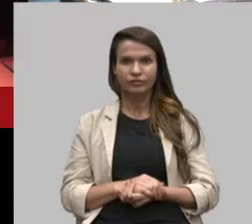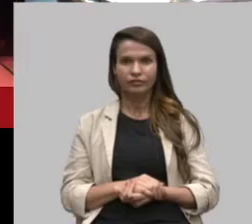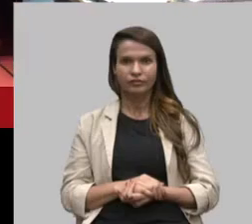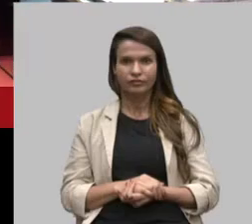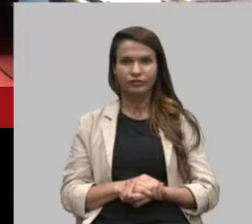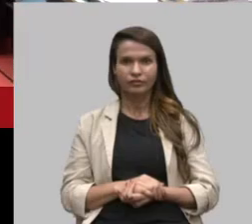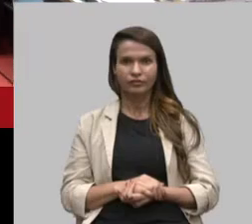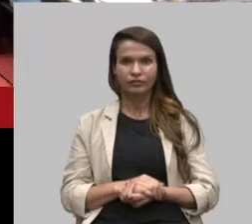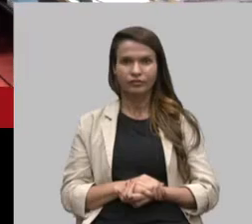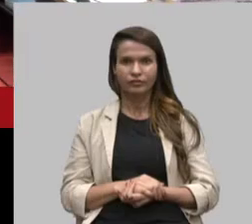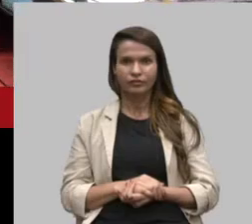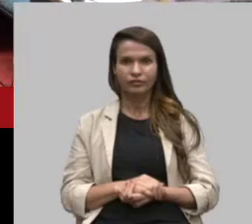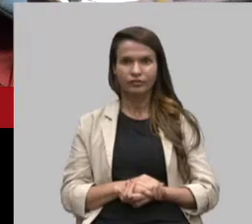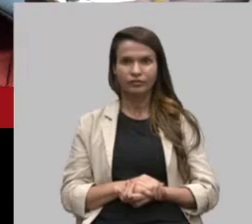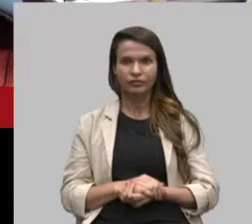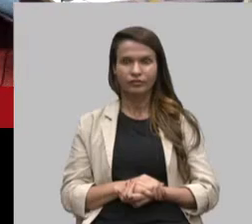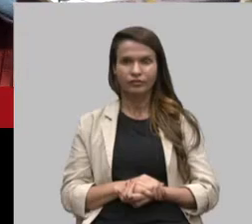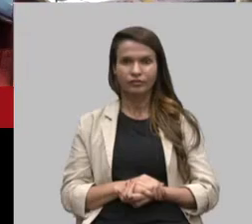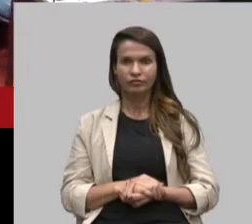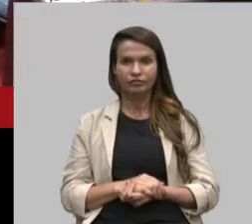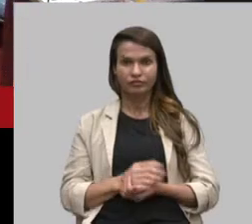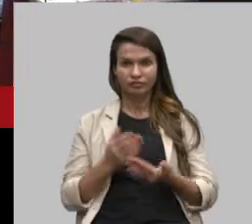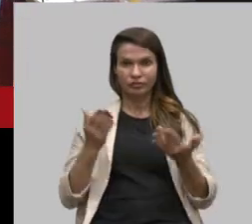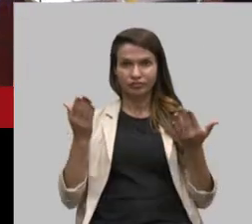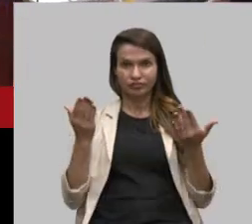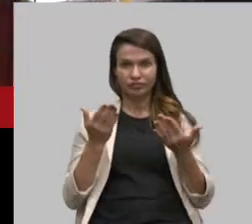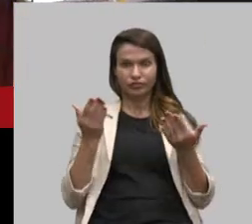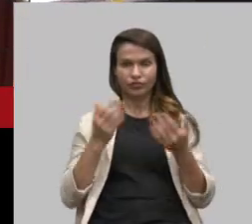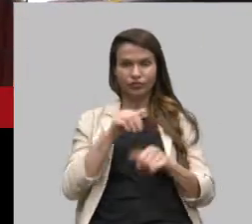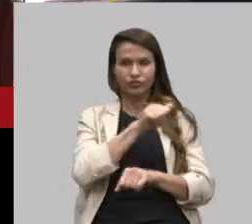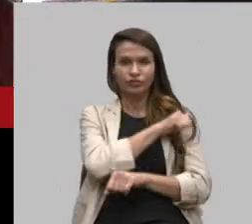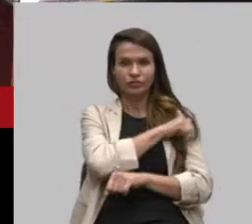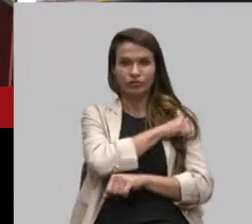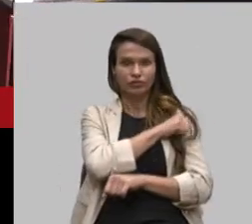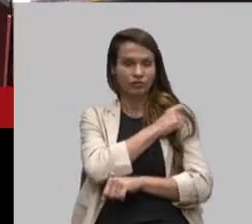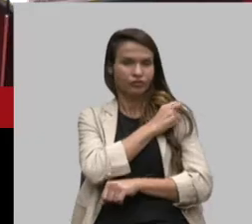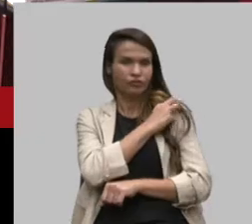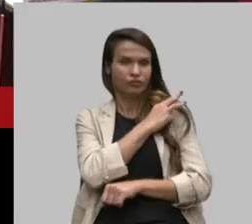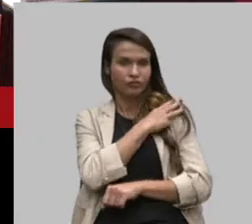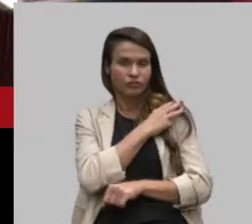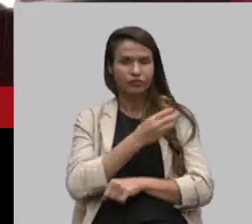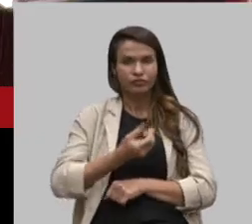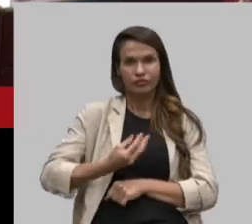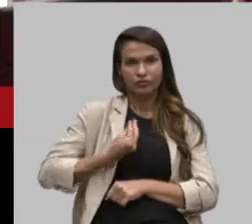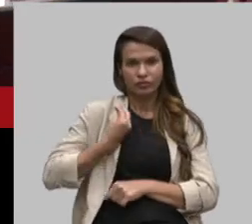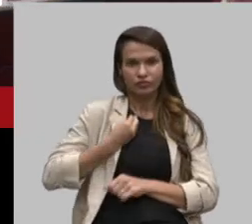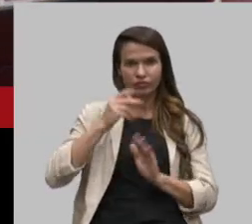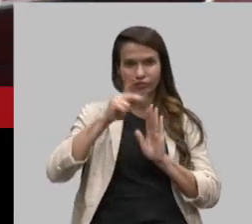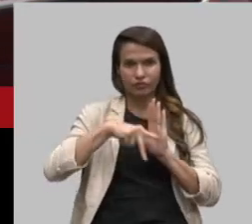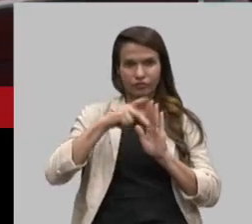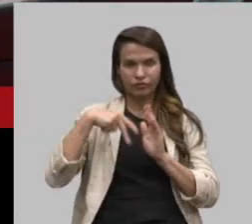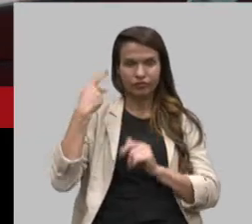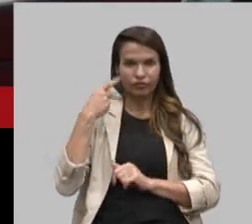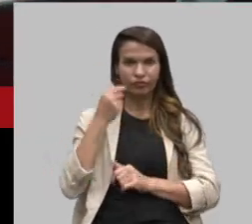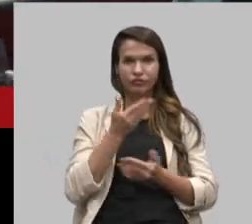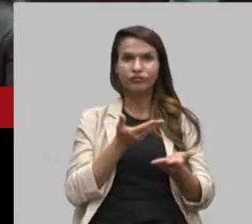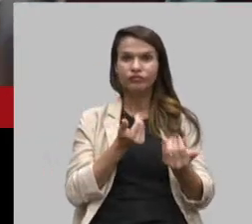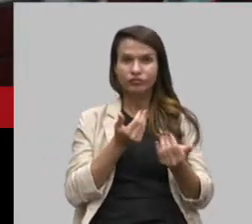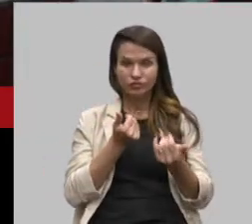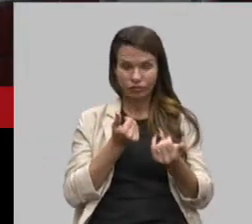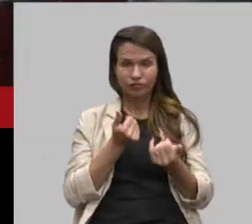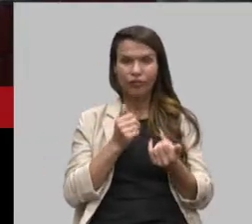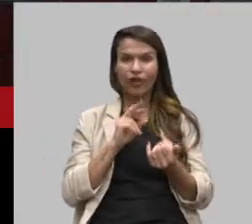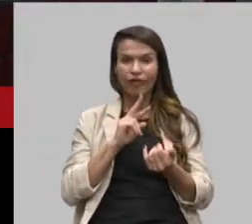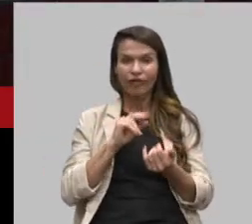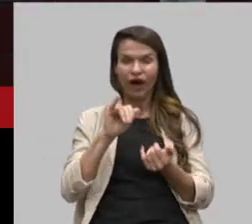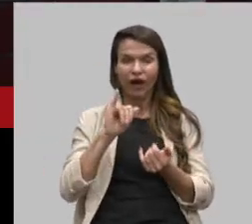essa neste momento os estudantes do ensino médio que participam do projeto Parlamento jovem vão selecionar